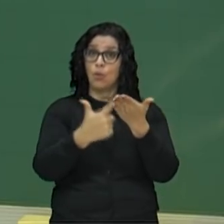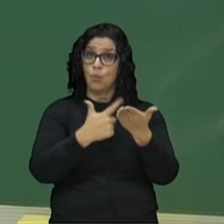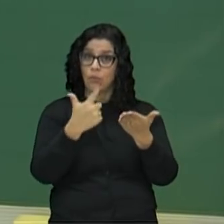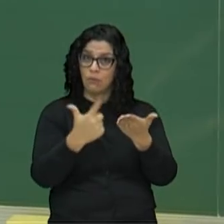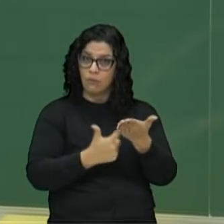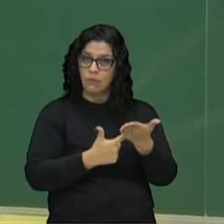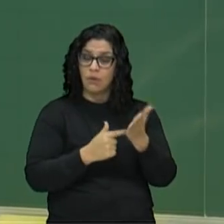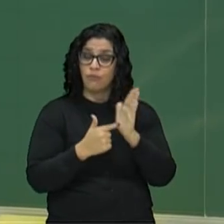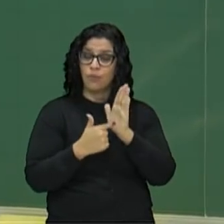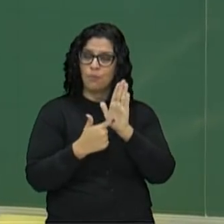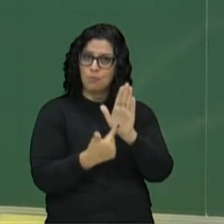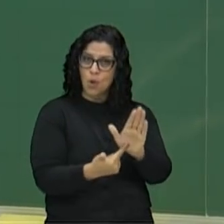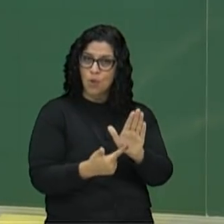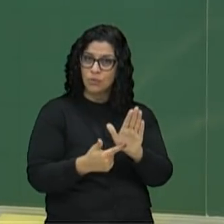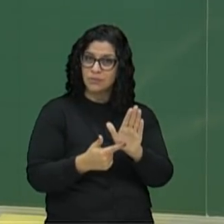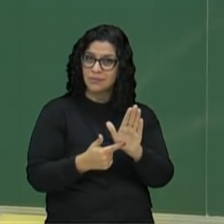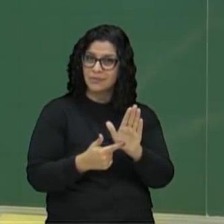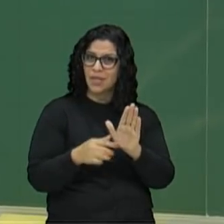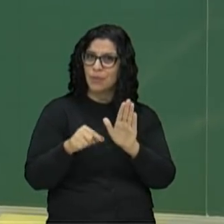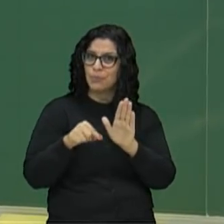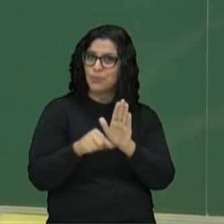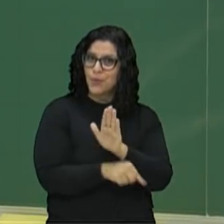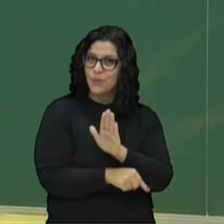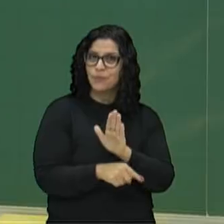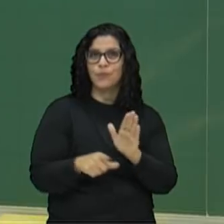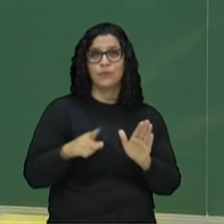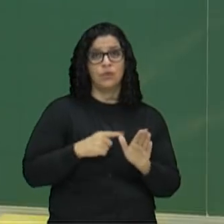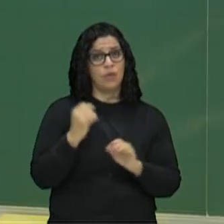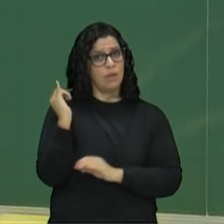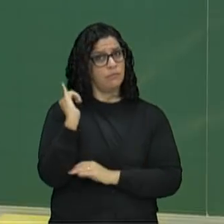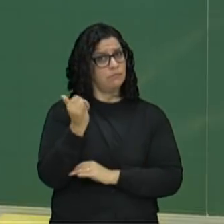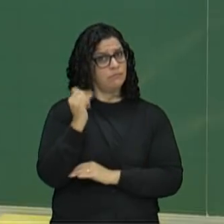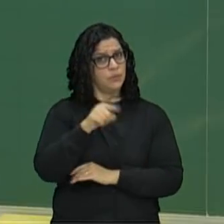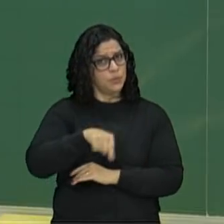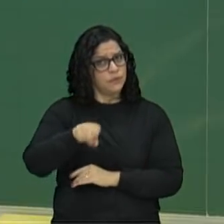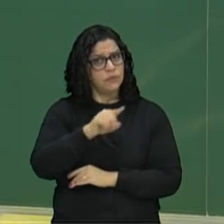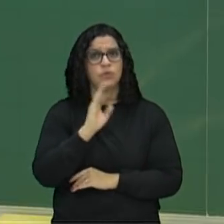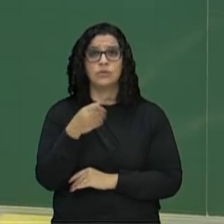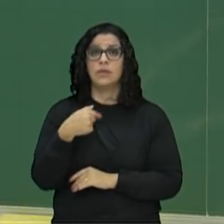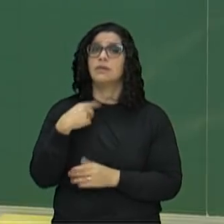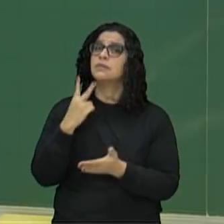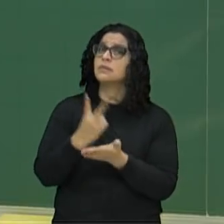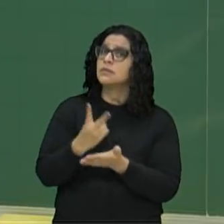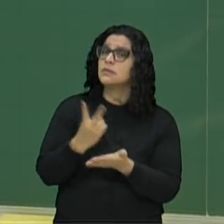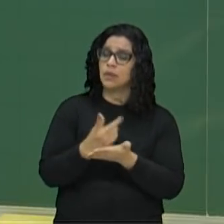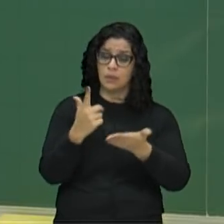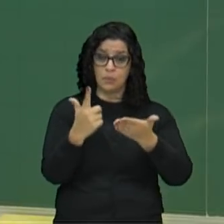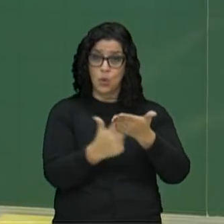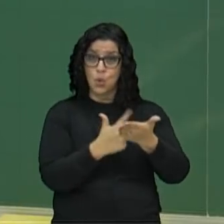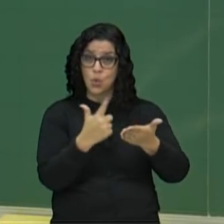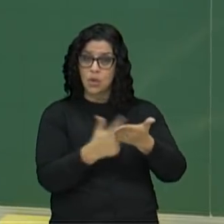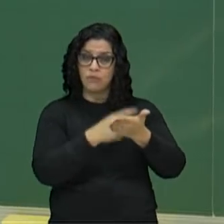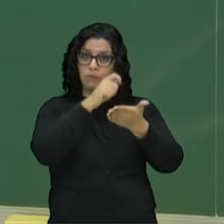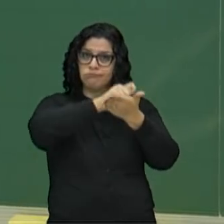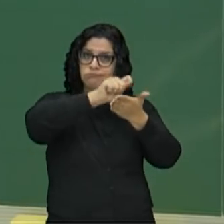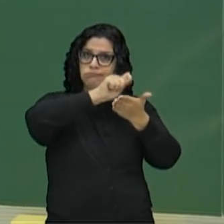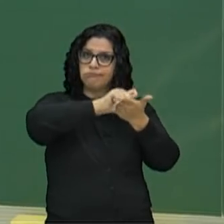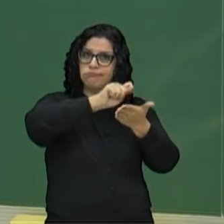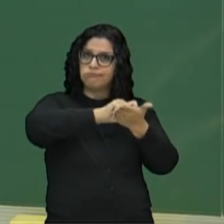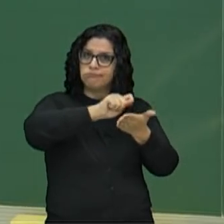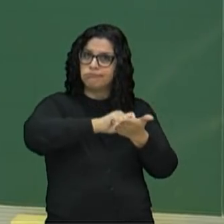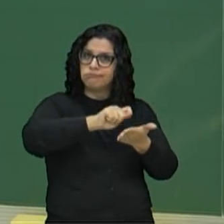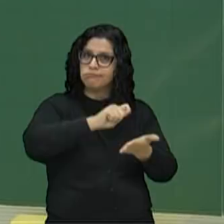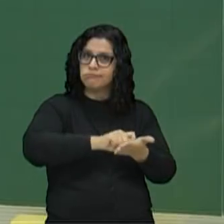vai muito além, como eu falei para vocês. Toda a obra é escrita, né,